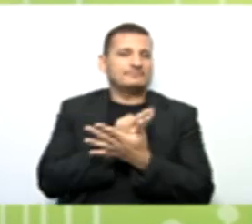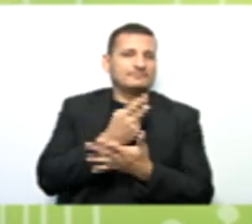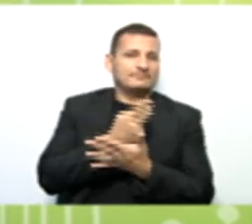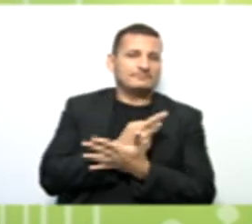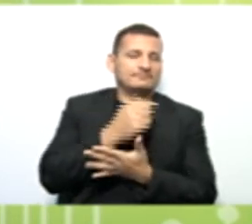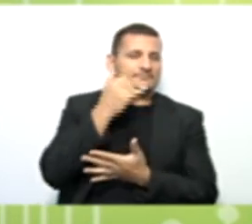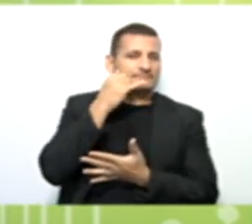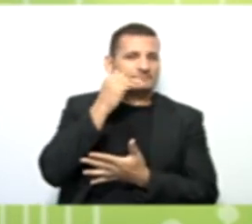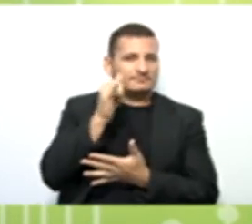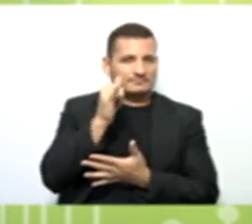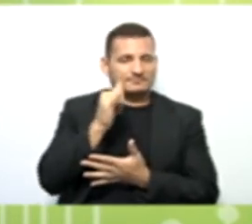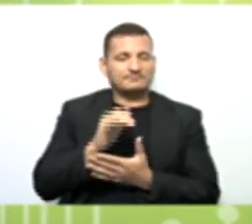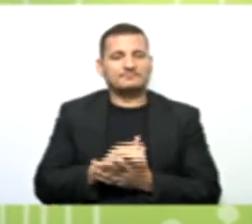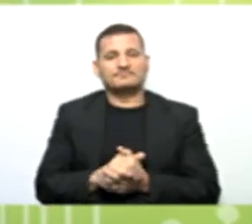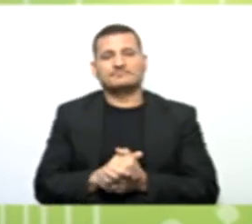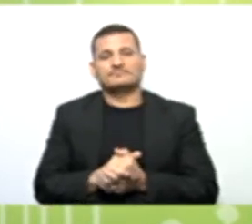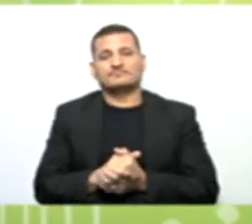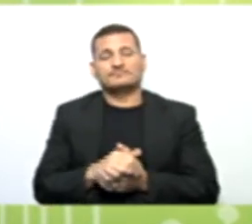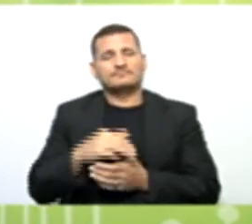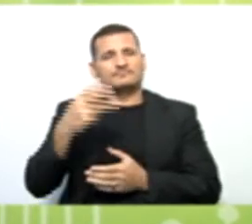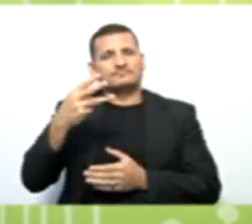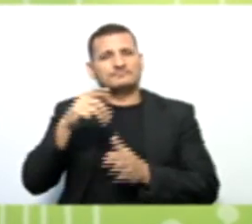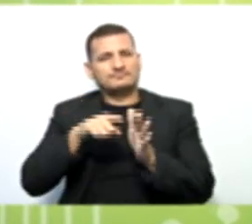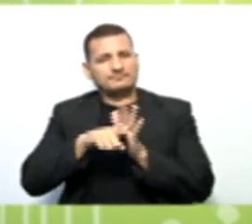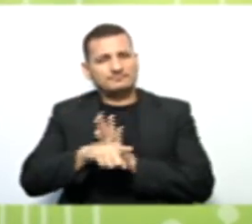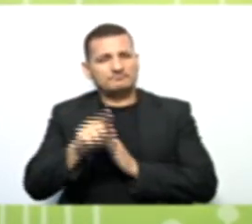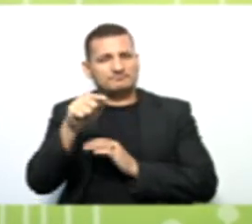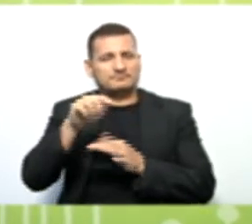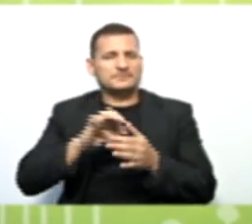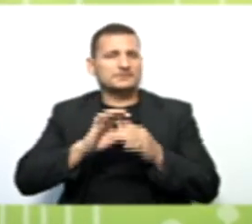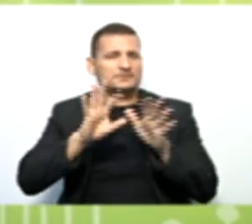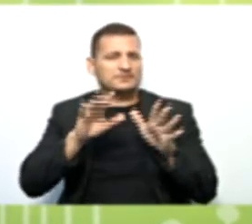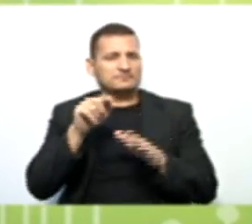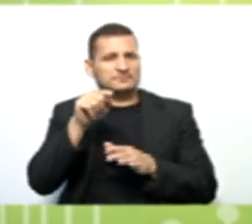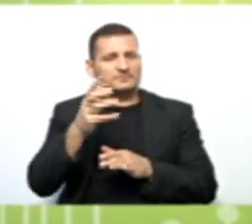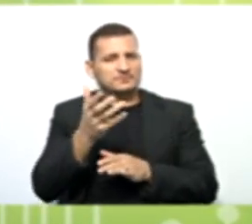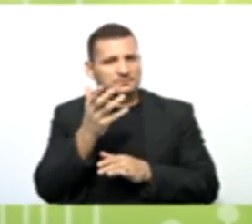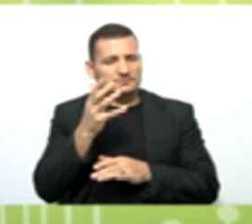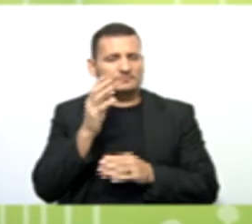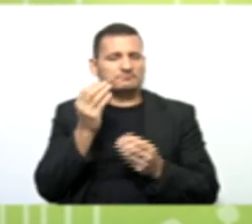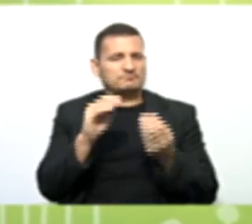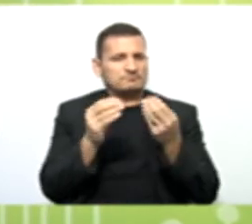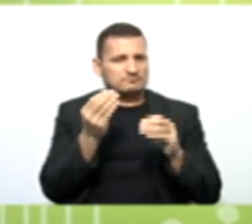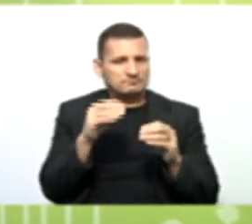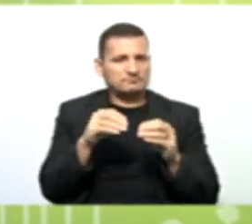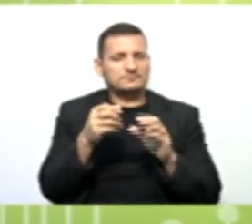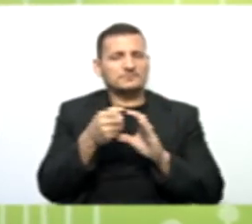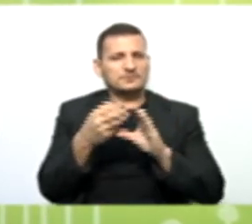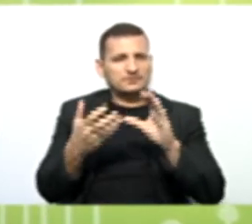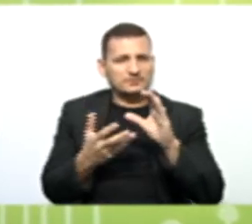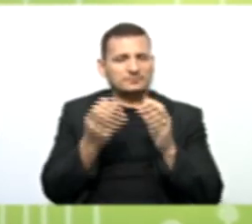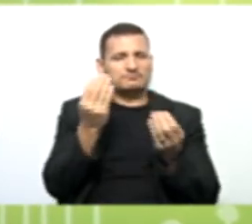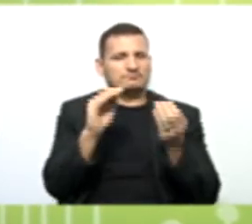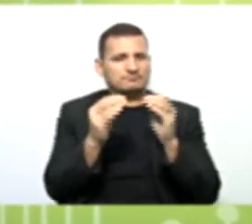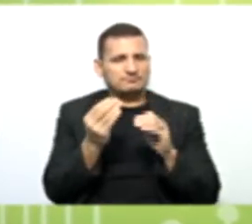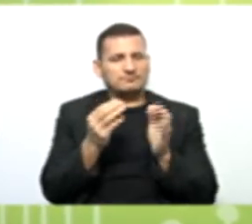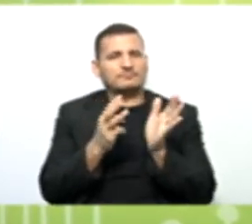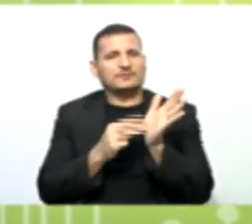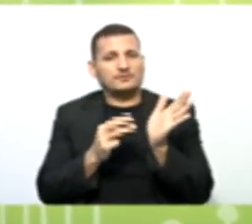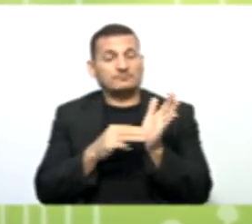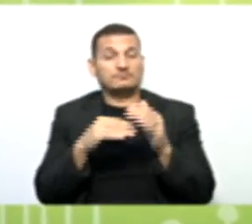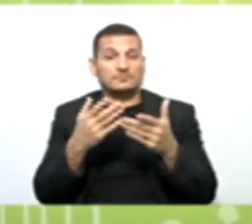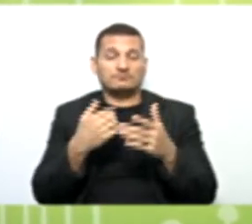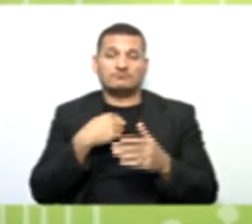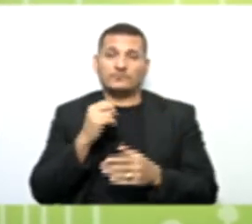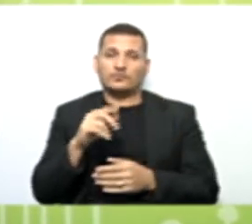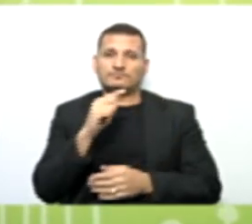esses erros, tranquilo? Como a questão 3 ficou bem livre, você queria definir os atributos, o nome do método, então eu vou criar aqui,